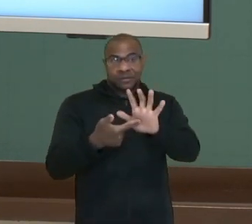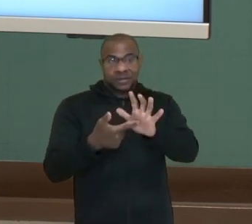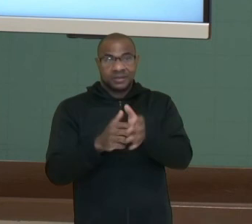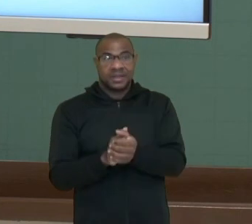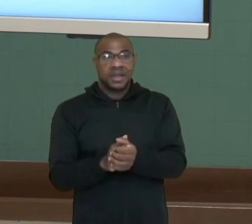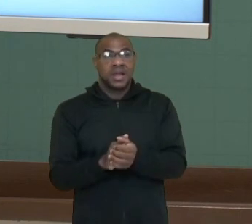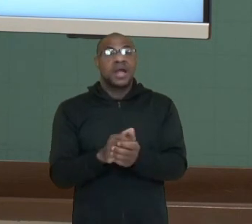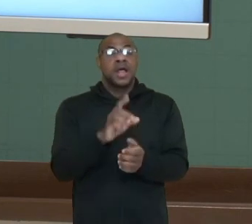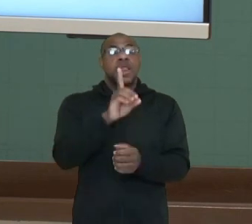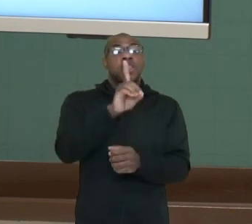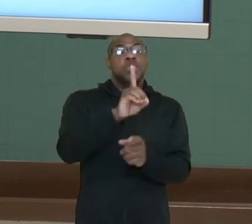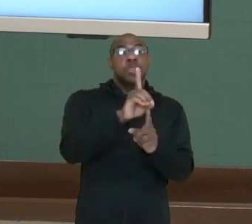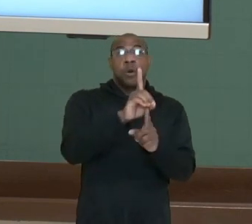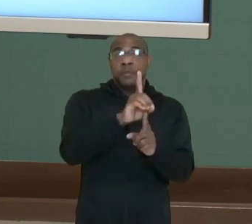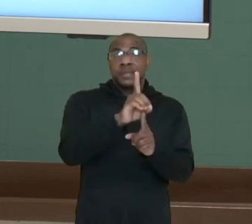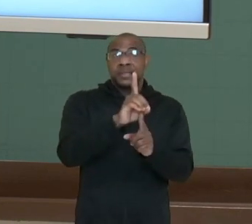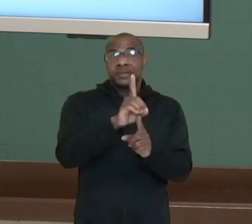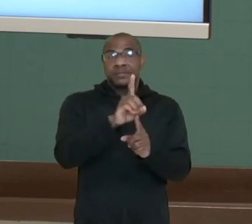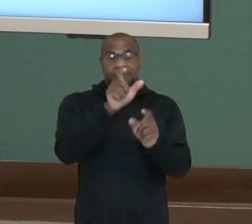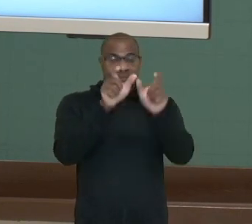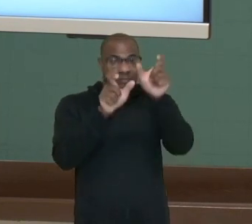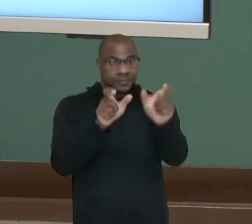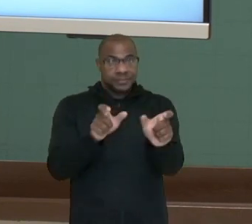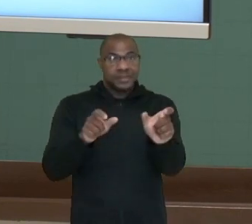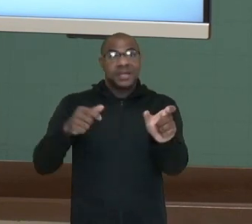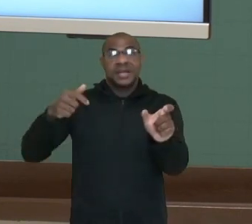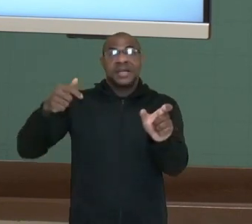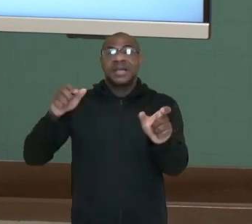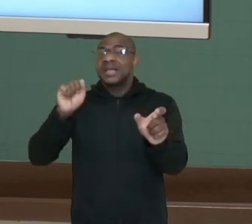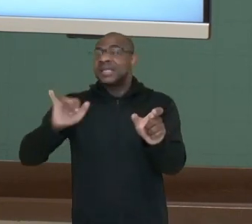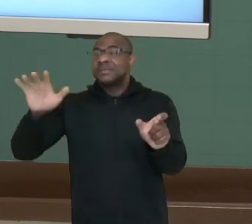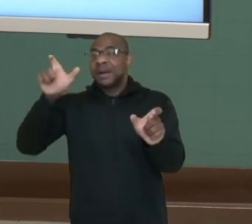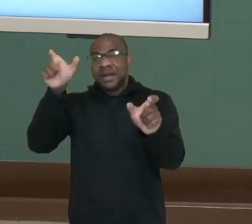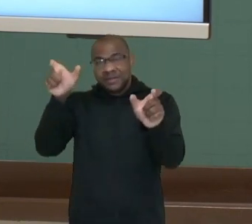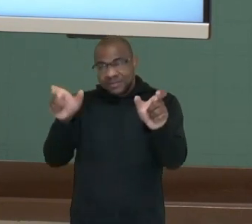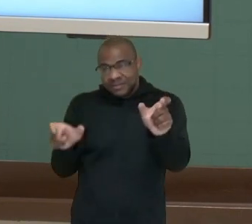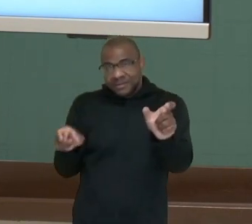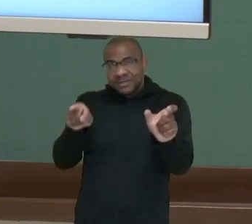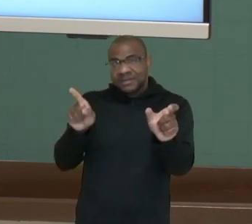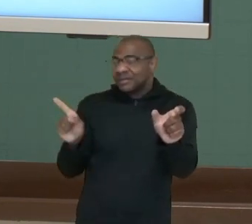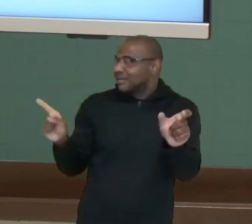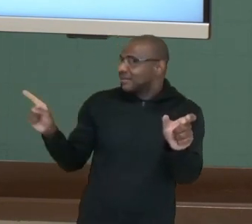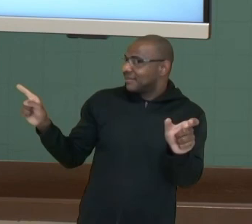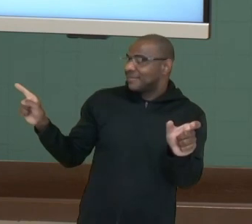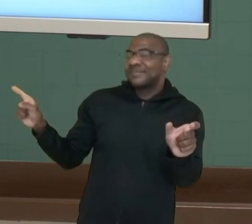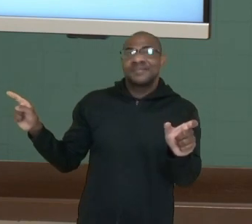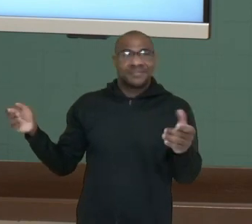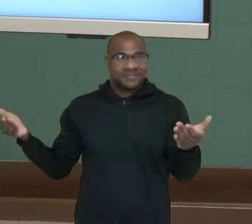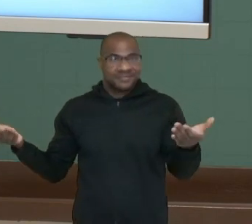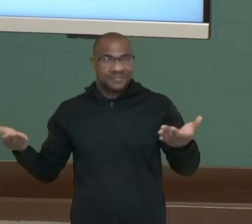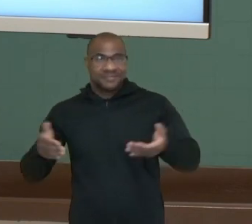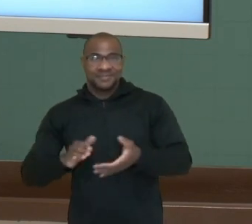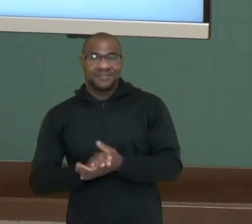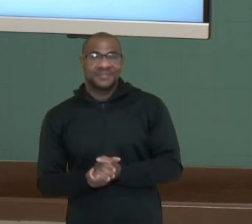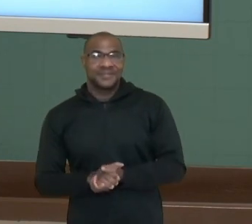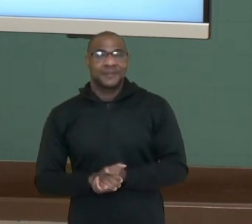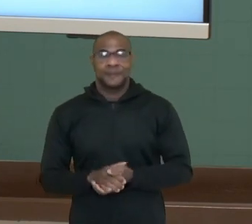Valores calculados, imagem, 7,8 e o 13. Tá vendo só como tinha função em tudo que você